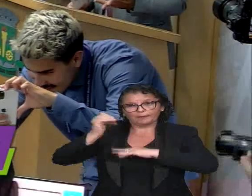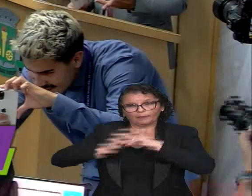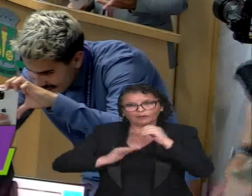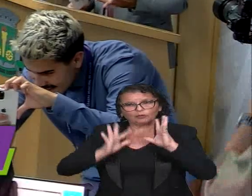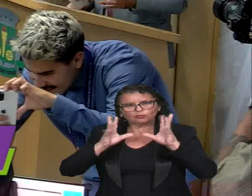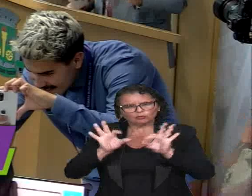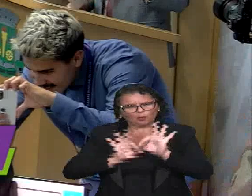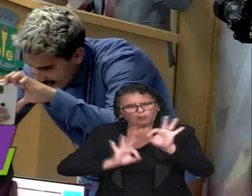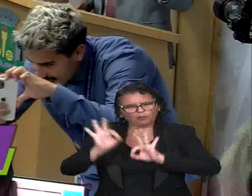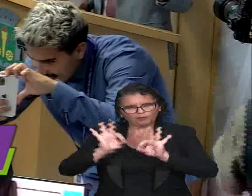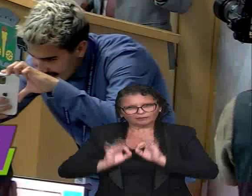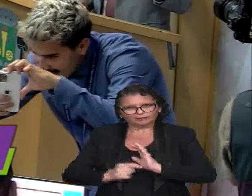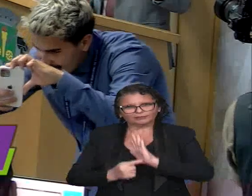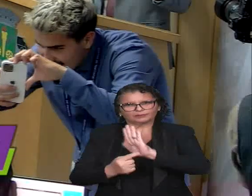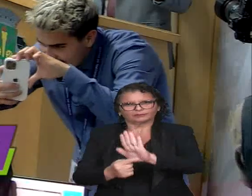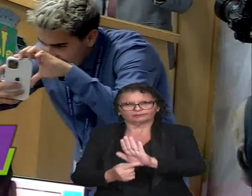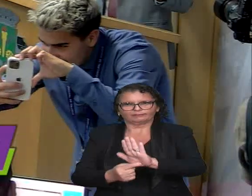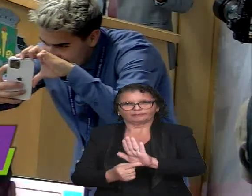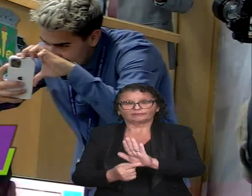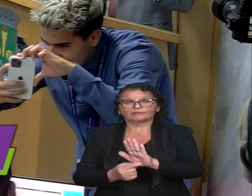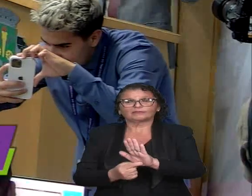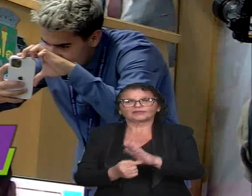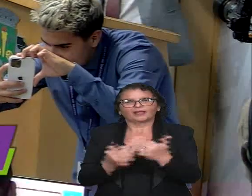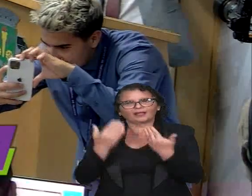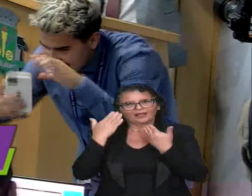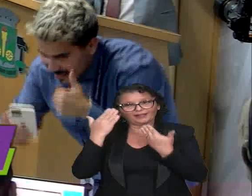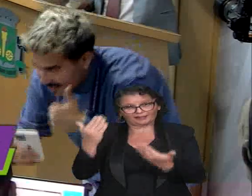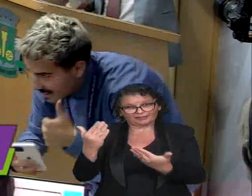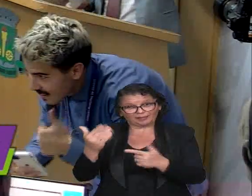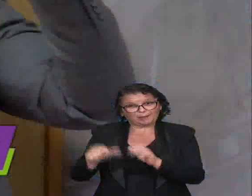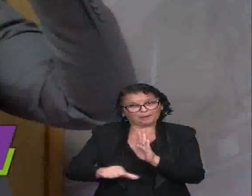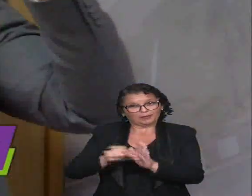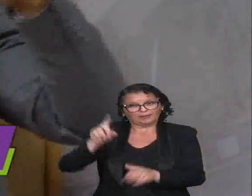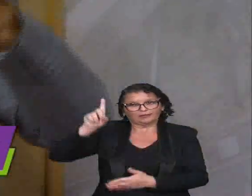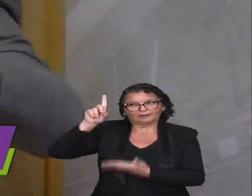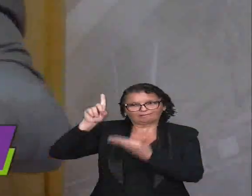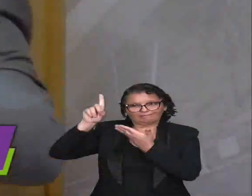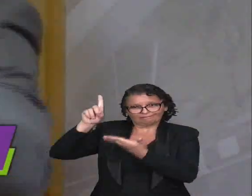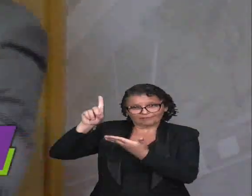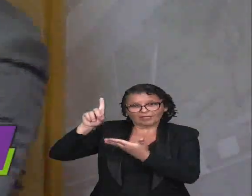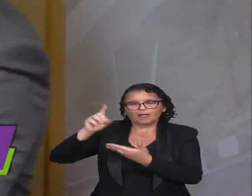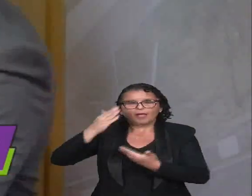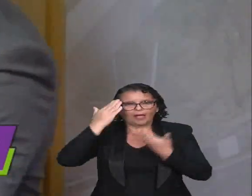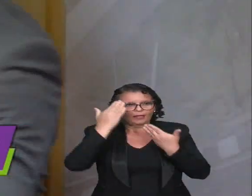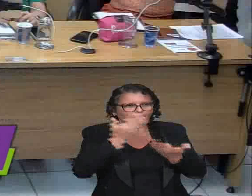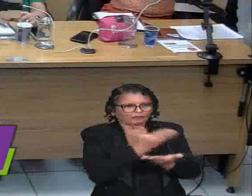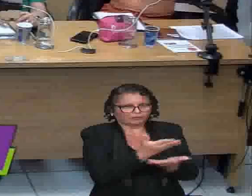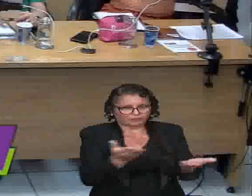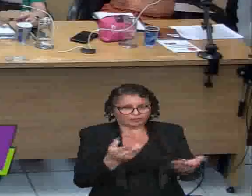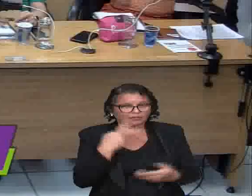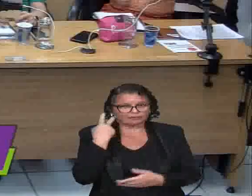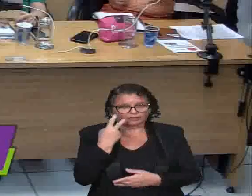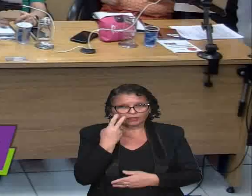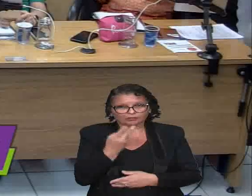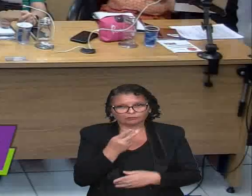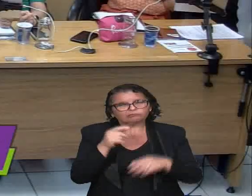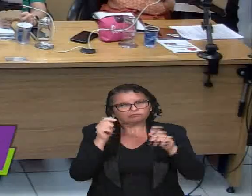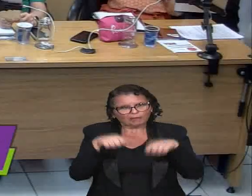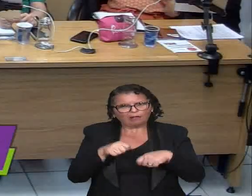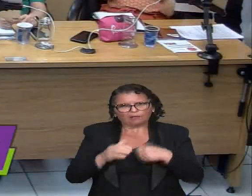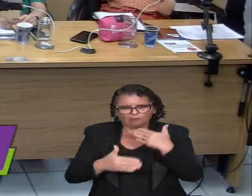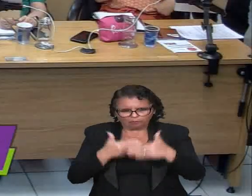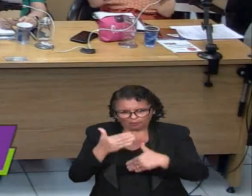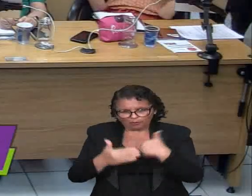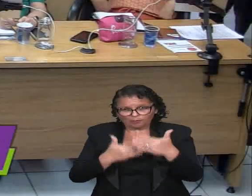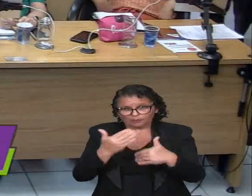planejou Então eu tenho que agradecer quem a Deus agradecer a vocês que aprovam e dão condições para que esses projetos se